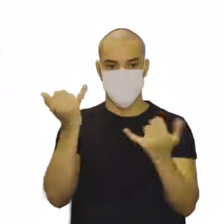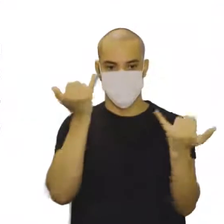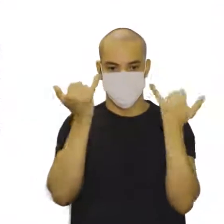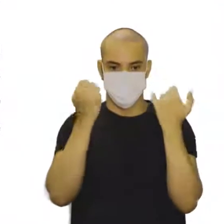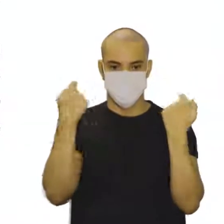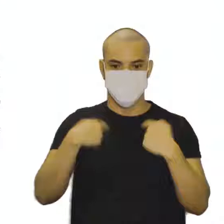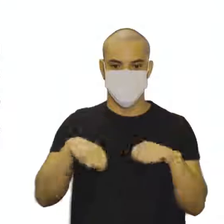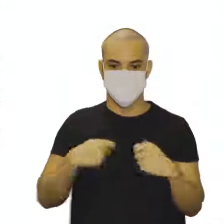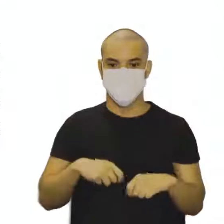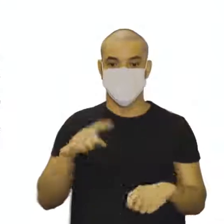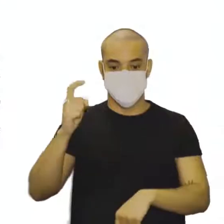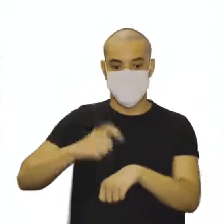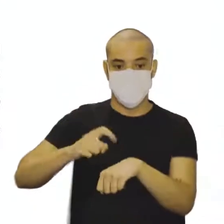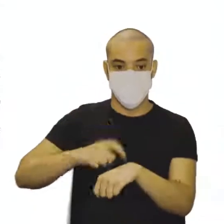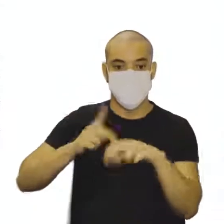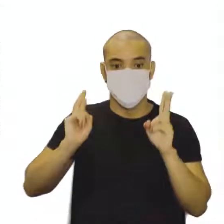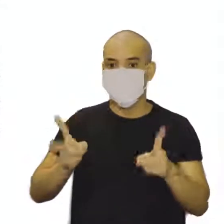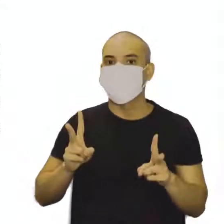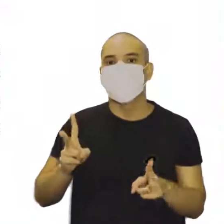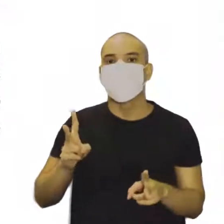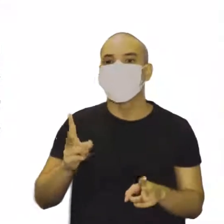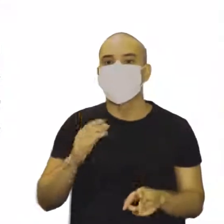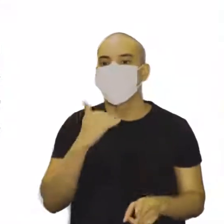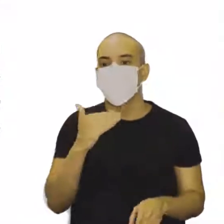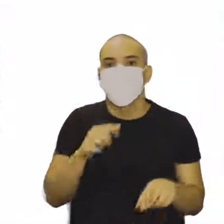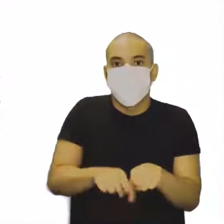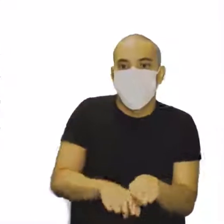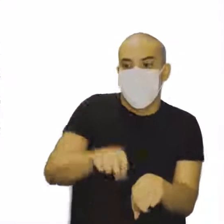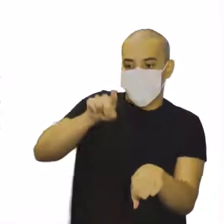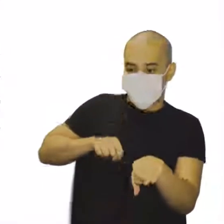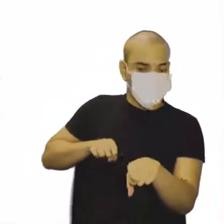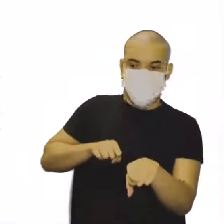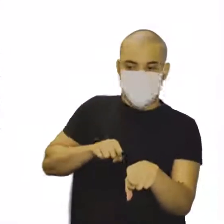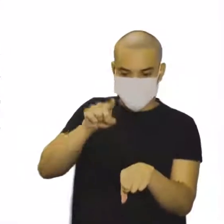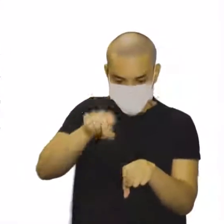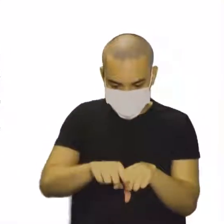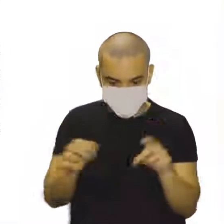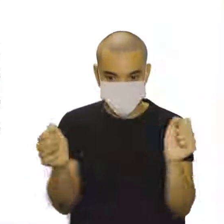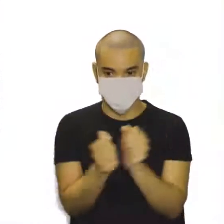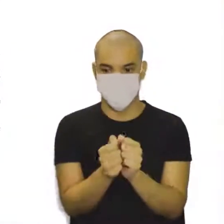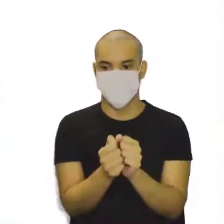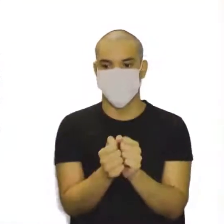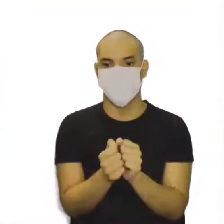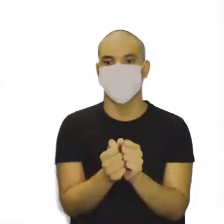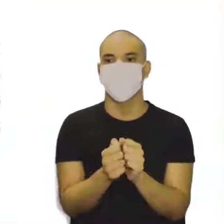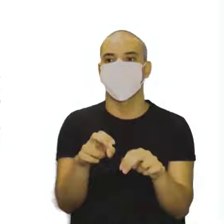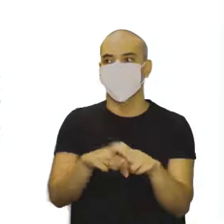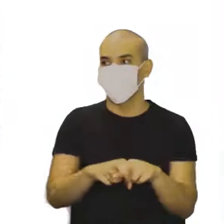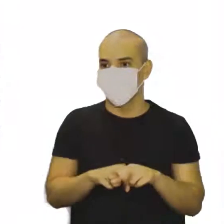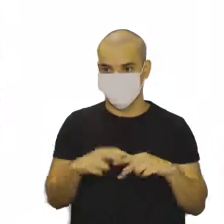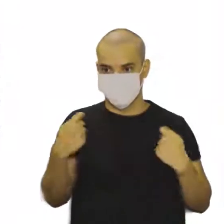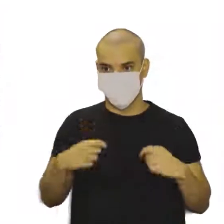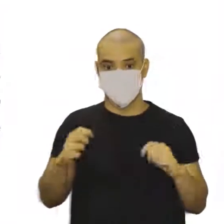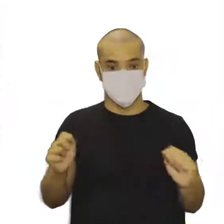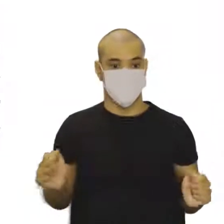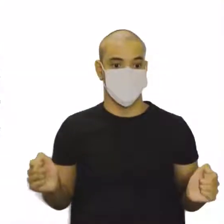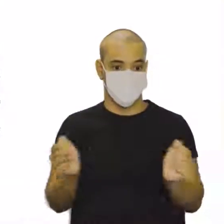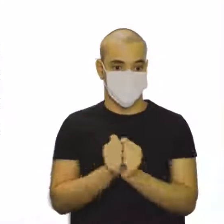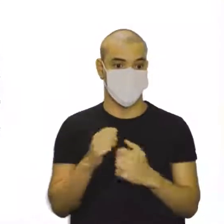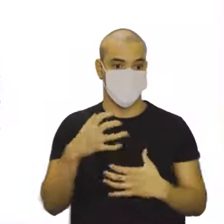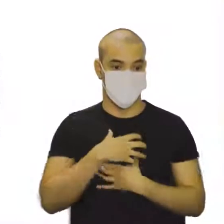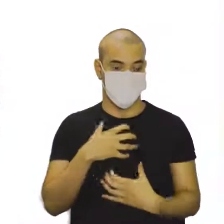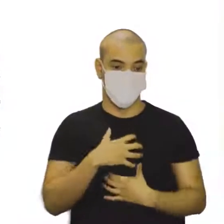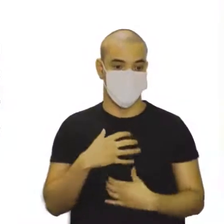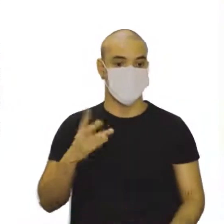ser transmitidas em tempo real. Não adianta transmitir depois, porque o estrago já foi feito, né? Então, tem que ser em tempo real, de forma